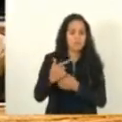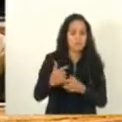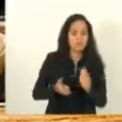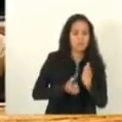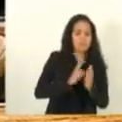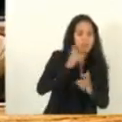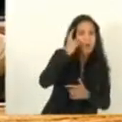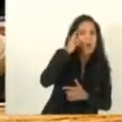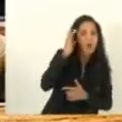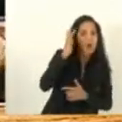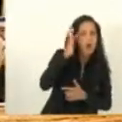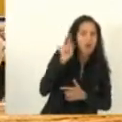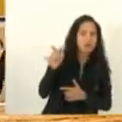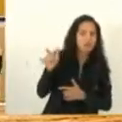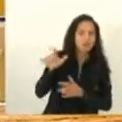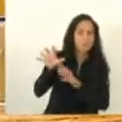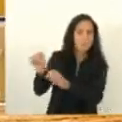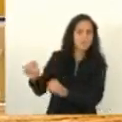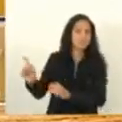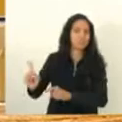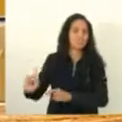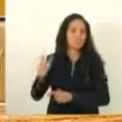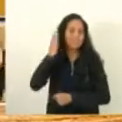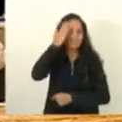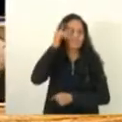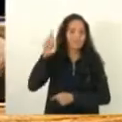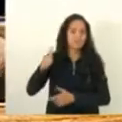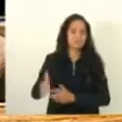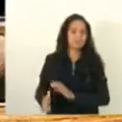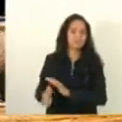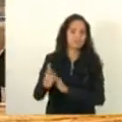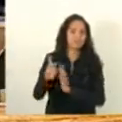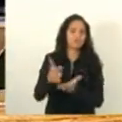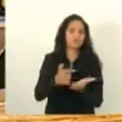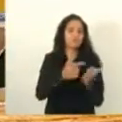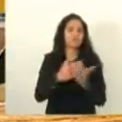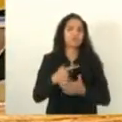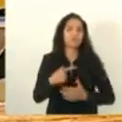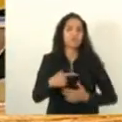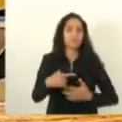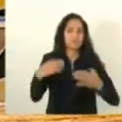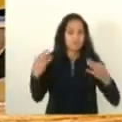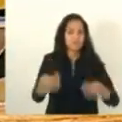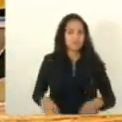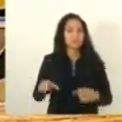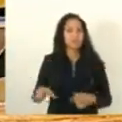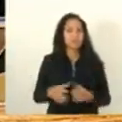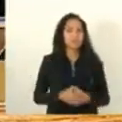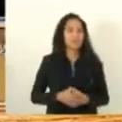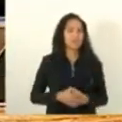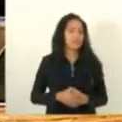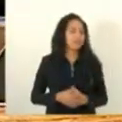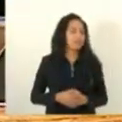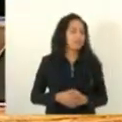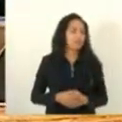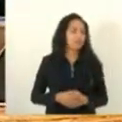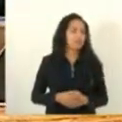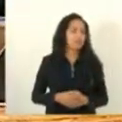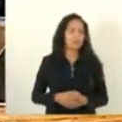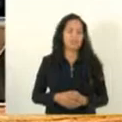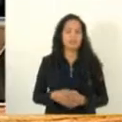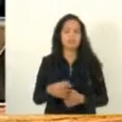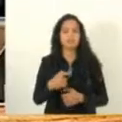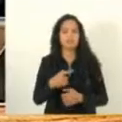vezes para poder fazer qualquer coisa de mal com vocês. Essa é que é a realidade. Se alguém pensa